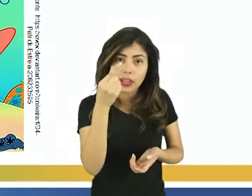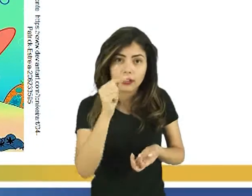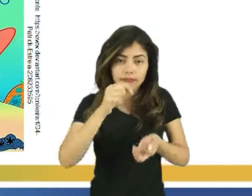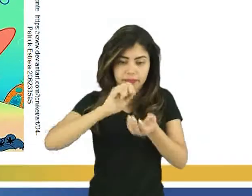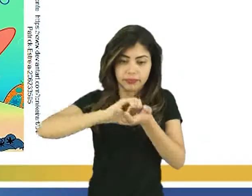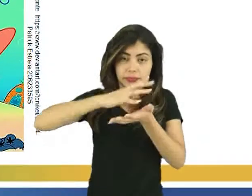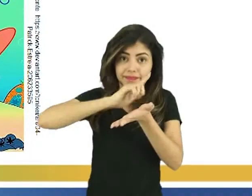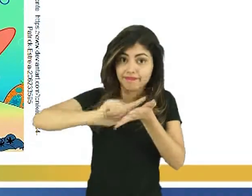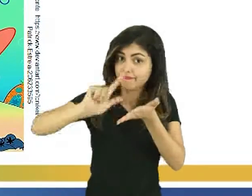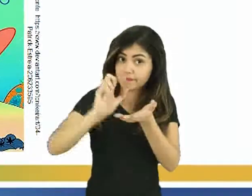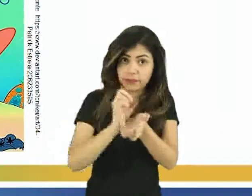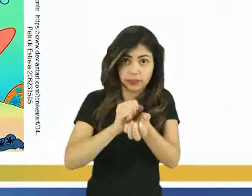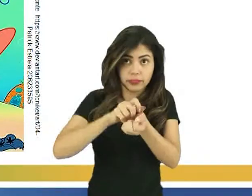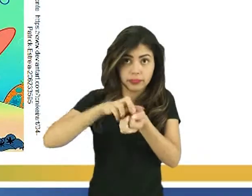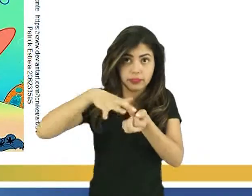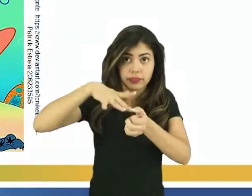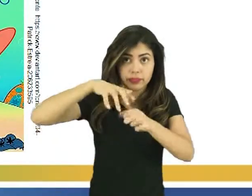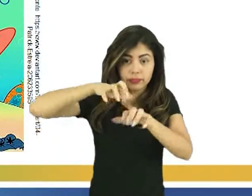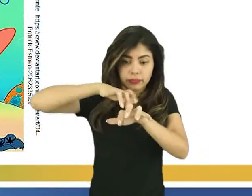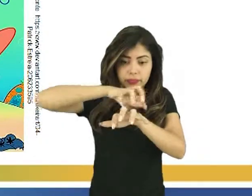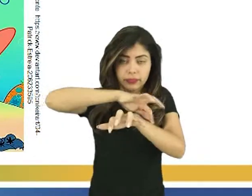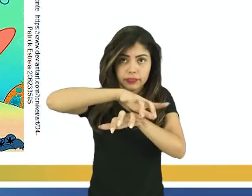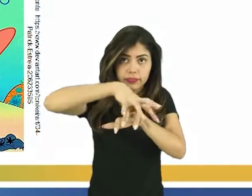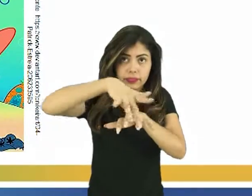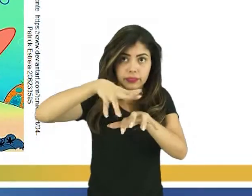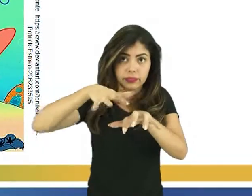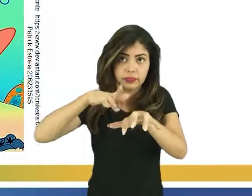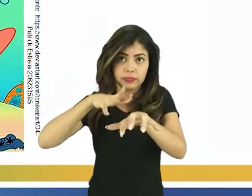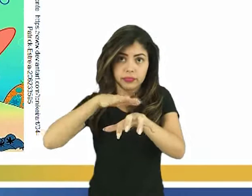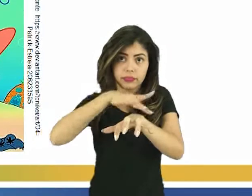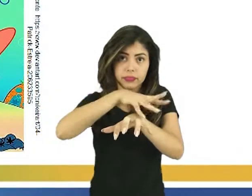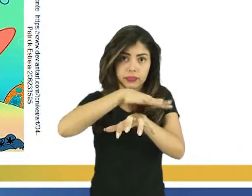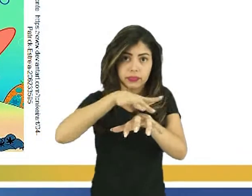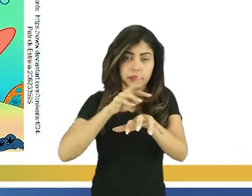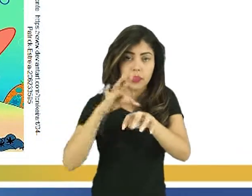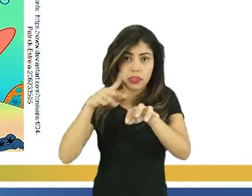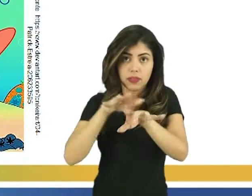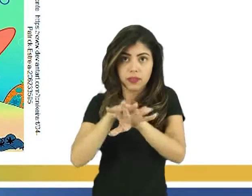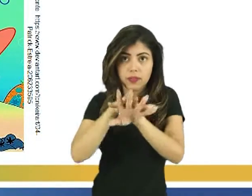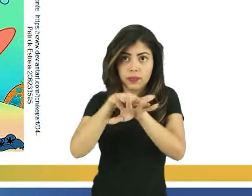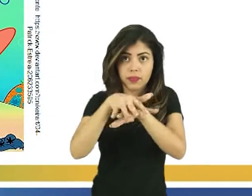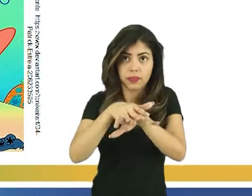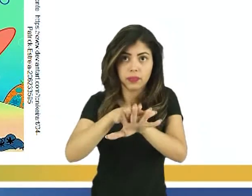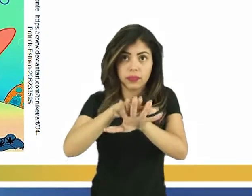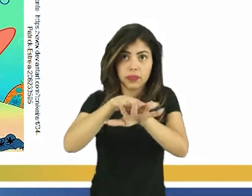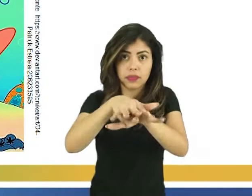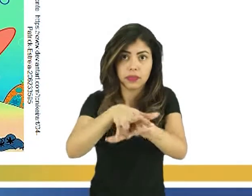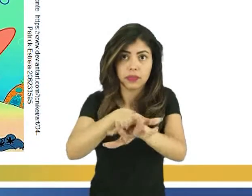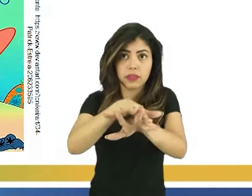espinhos, e esses pequenos espinhos, é o que fazem, e auxiliam no processo de locomoção.